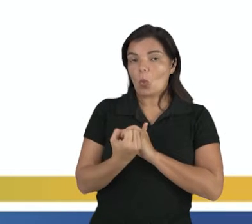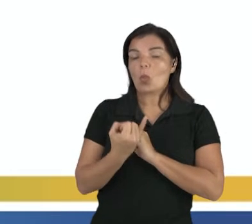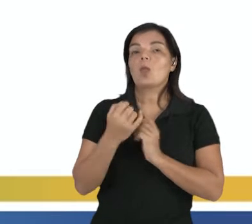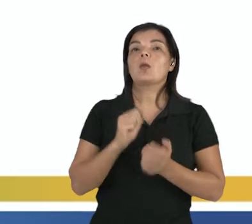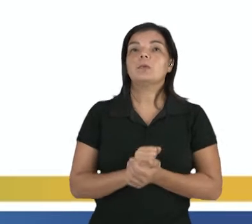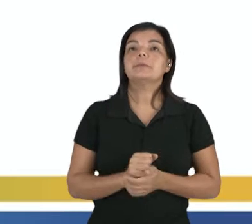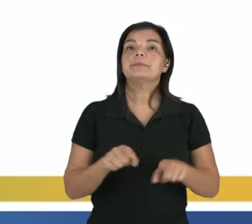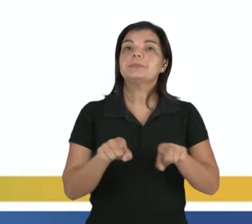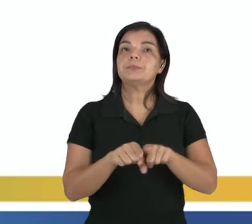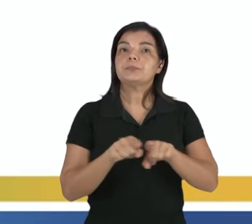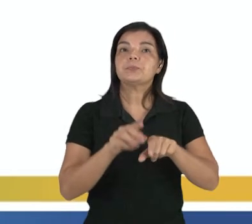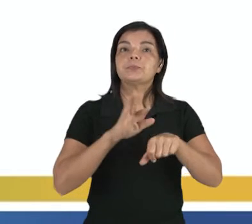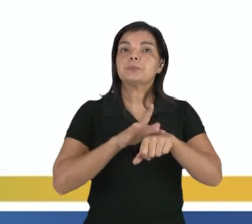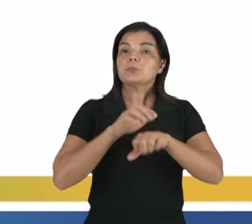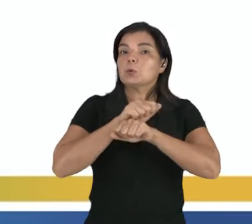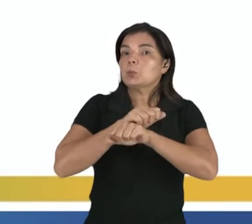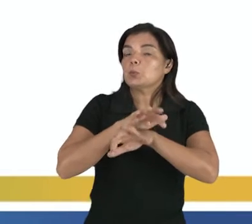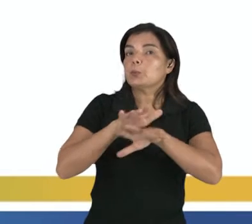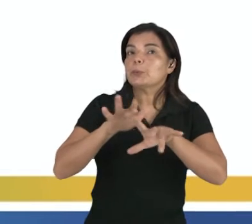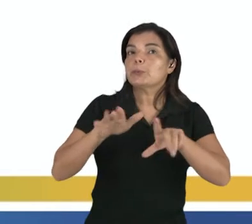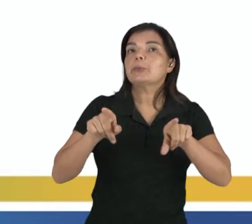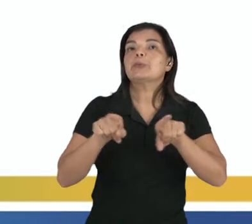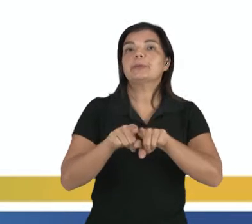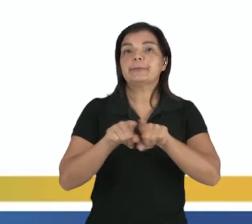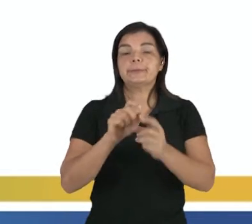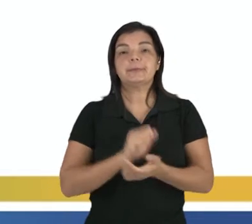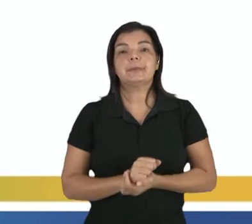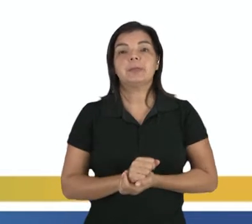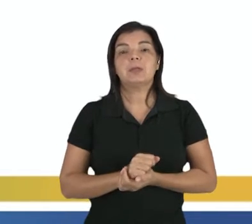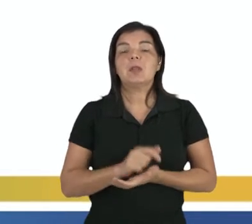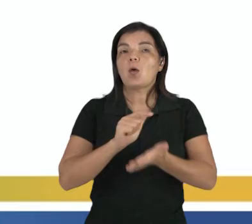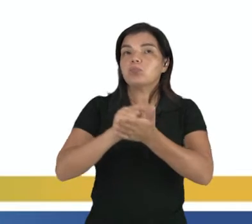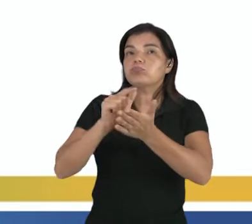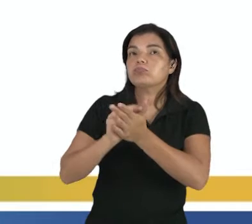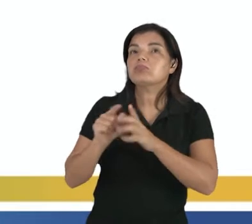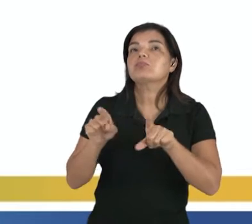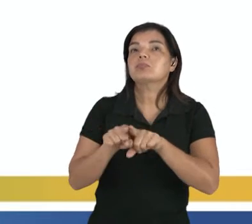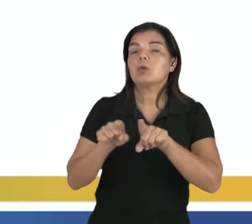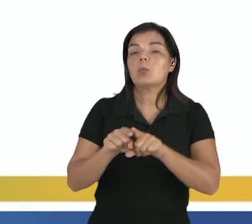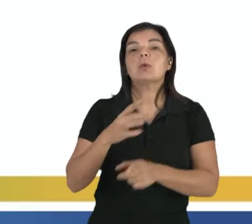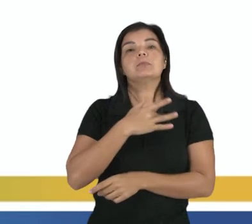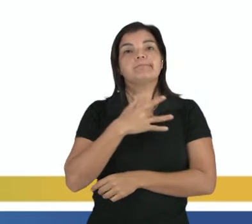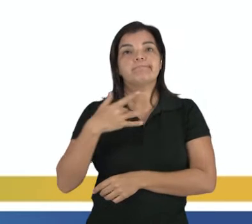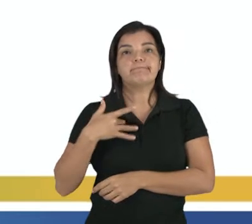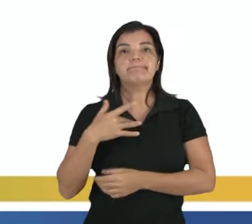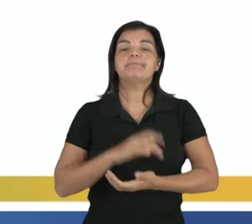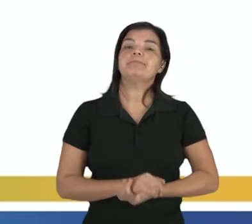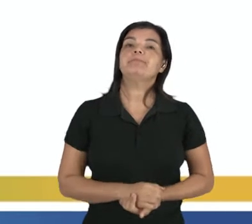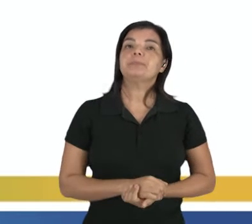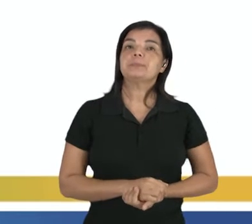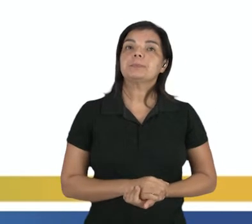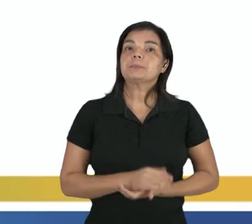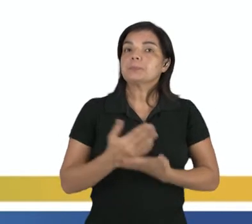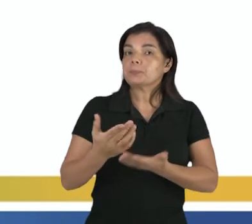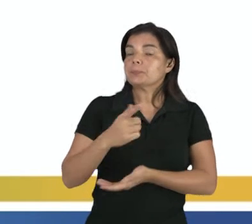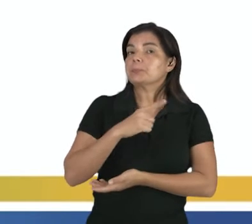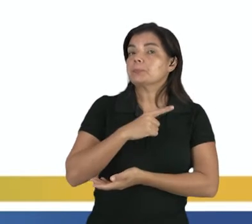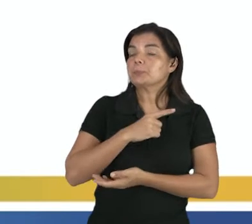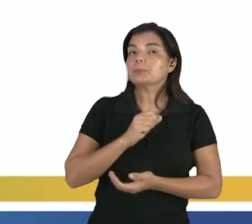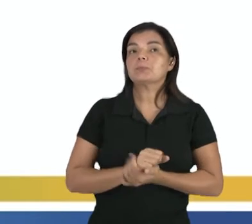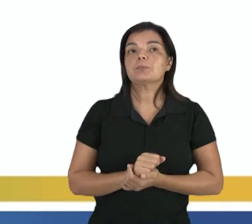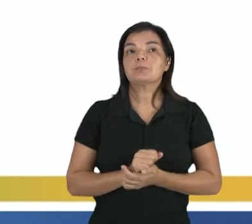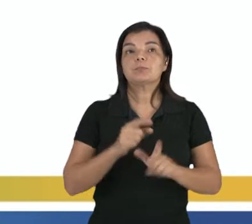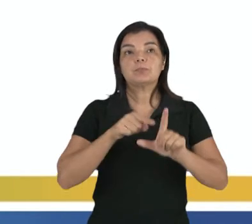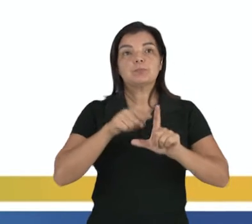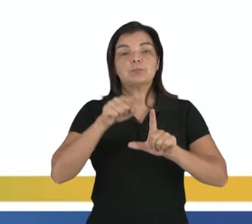da disseminação de doenças vinculadas às más condições sanitárias, né, e de saúde. Aqui nós temos a medida